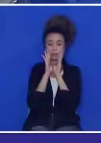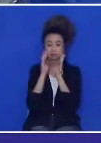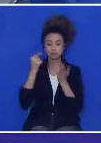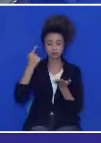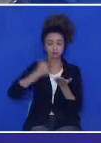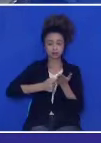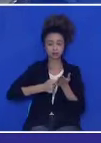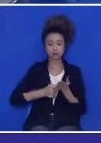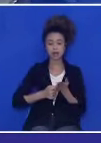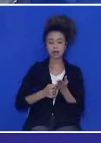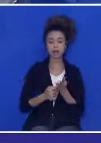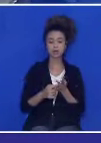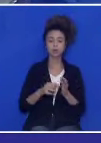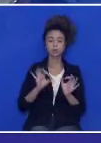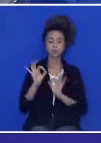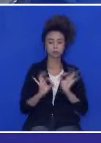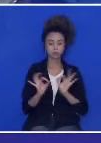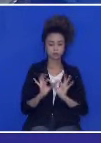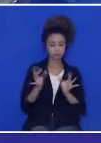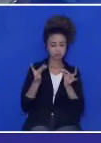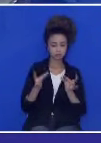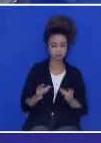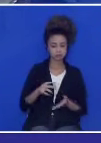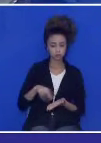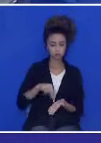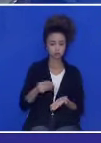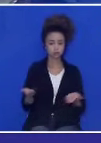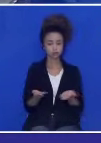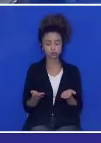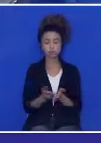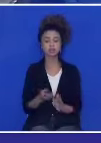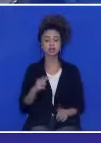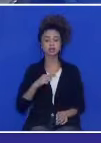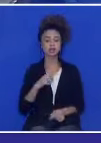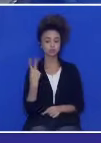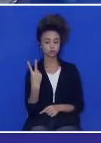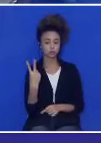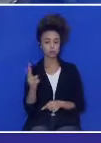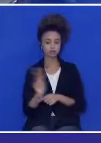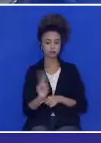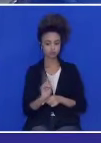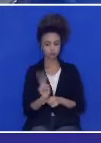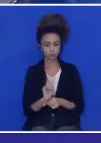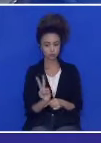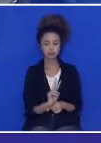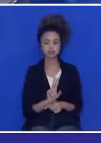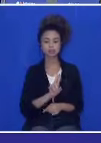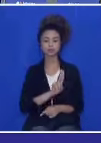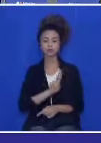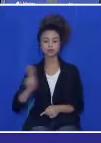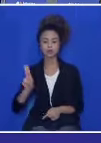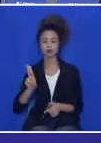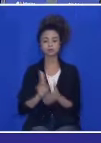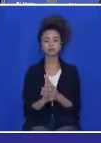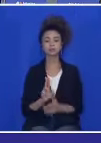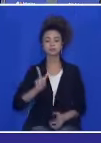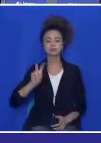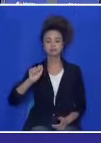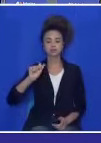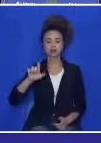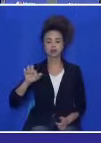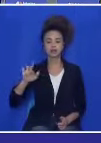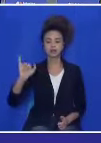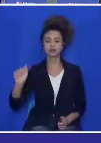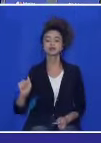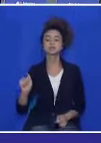Para validar todo o processo de preparação e o sorteio dessa noite, a gente conta com a presença de duas auditoras populares. Ao meu lado, a Valéria